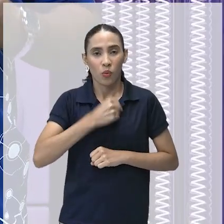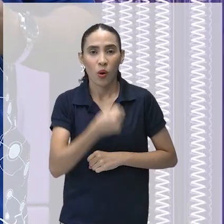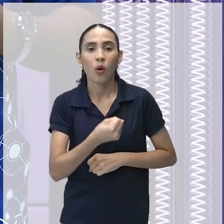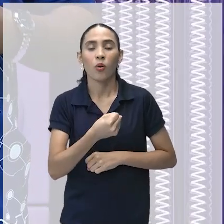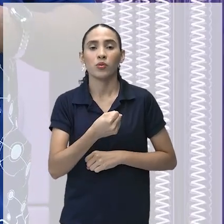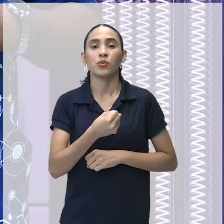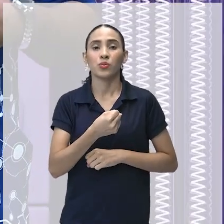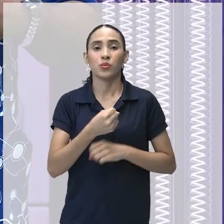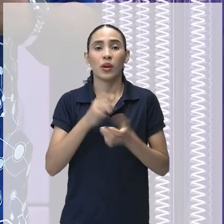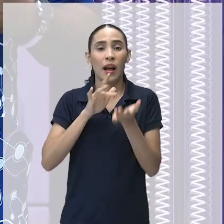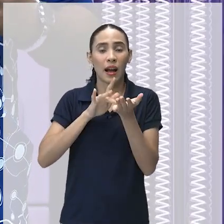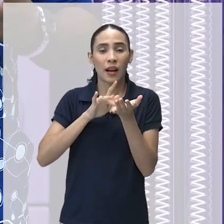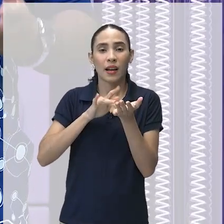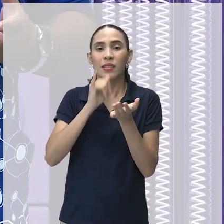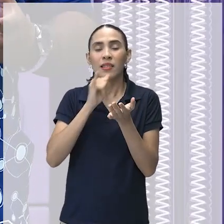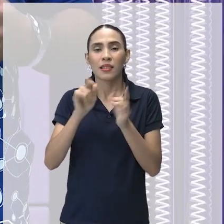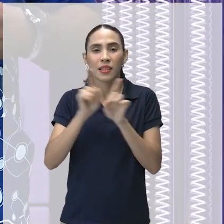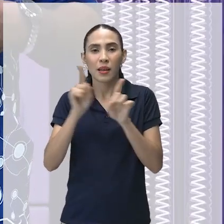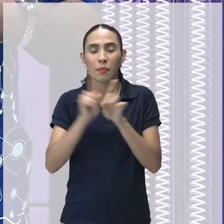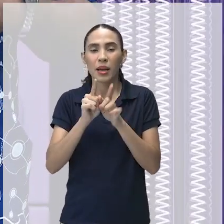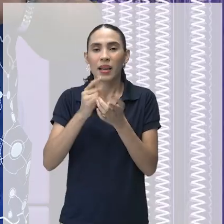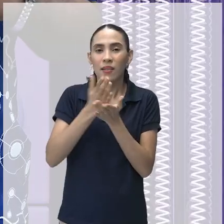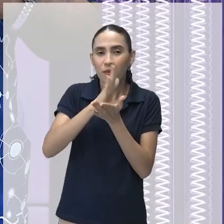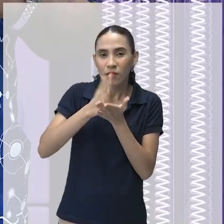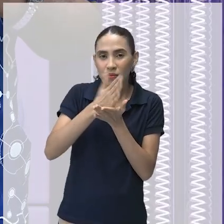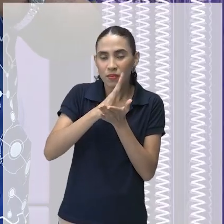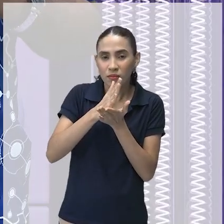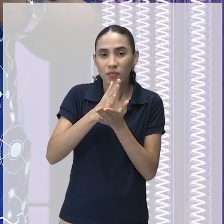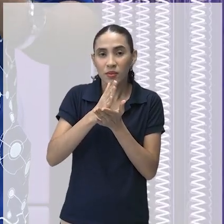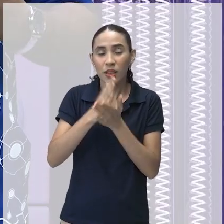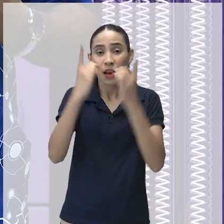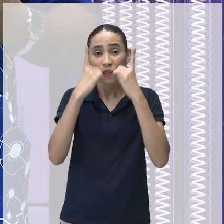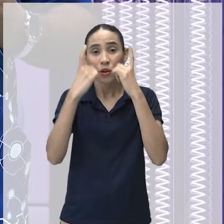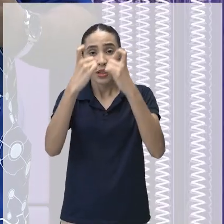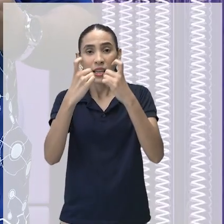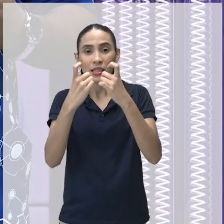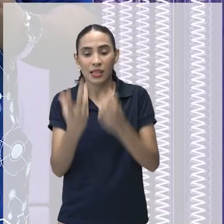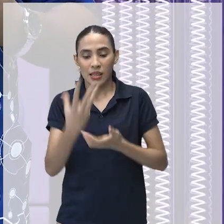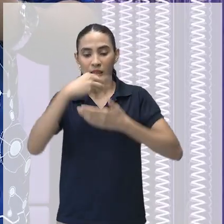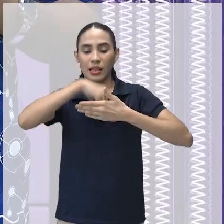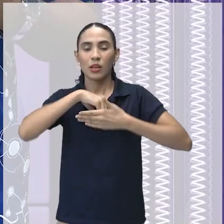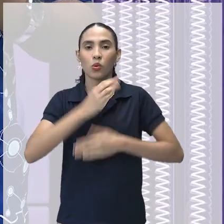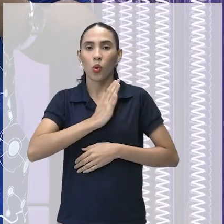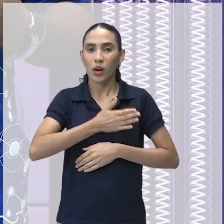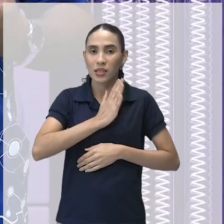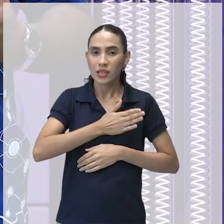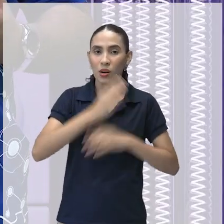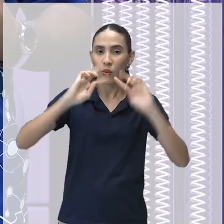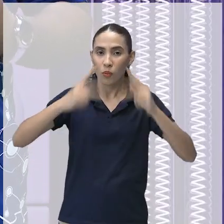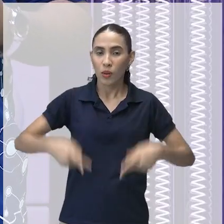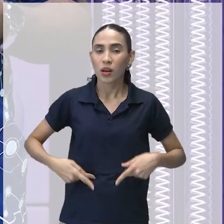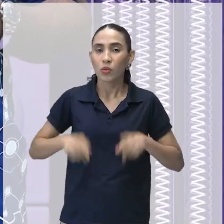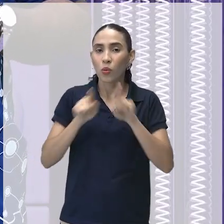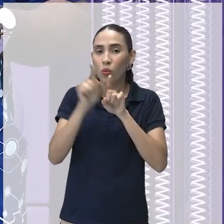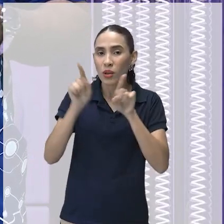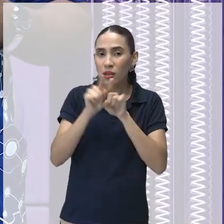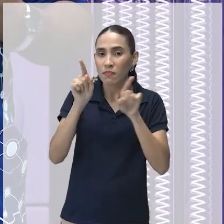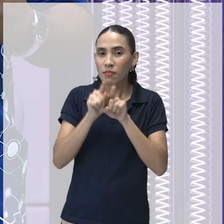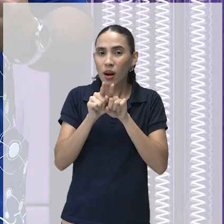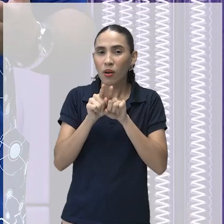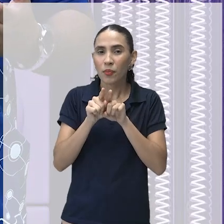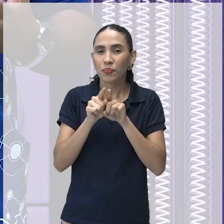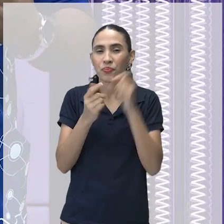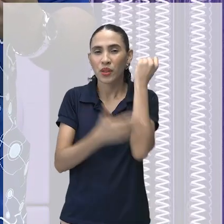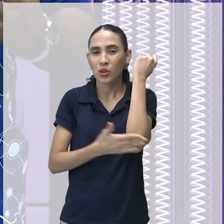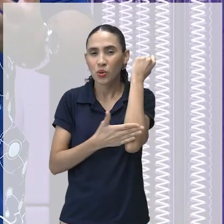a vingança, a violência surgem no coração do ser humano, como um irmão fica enciumado